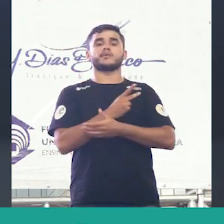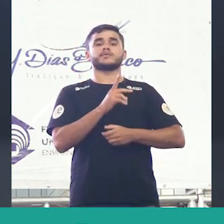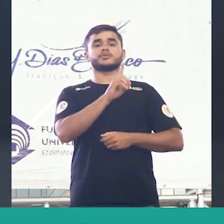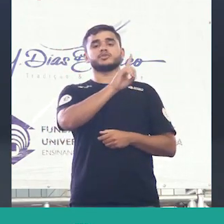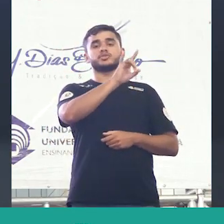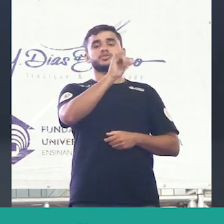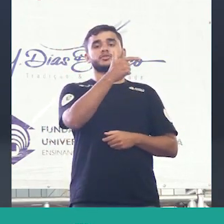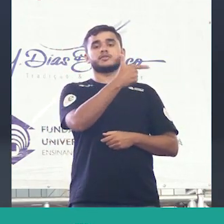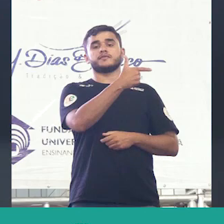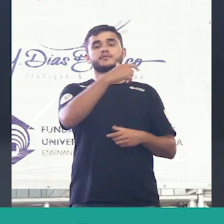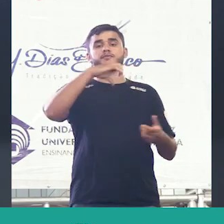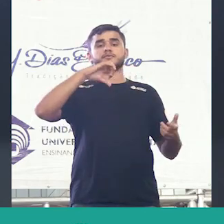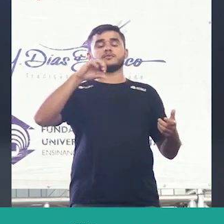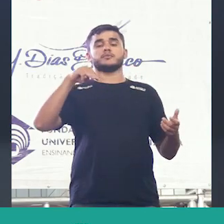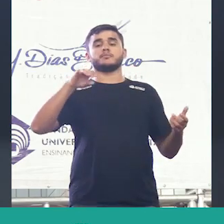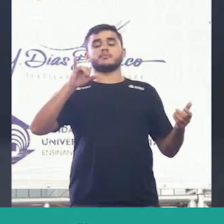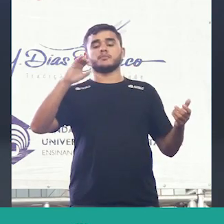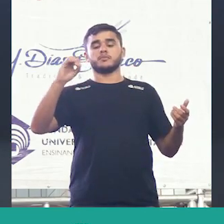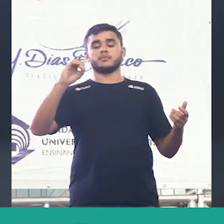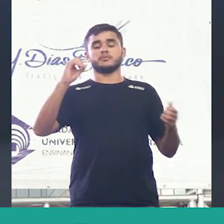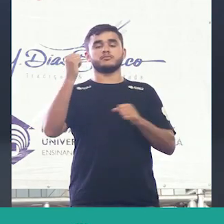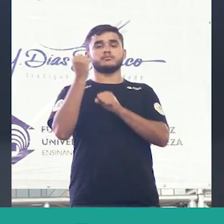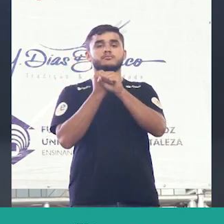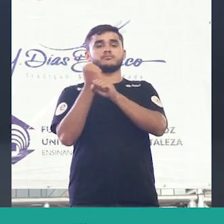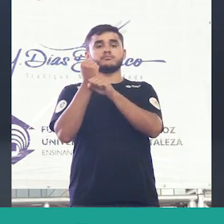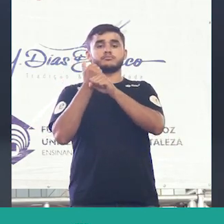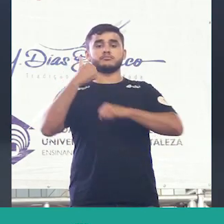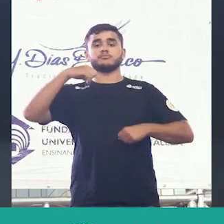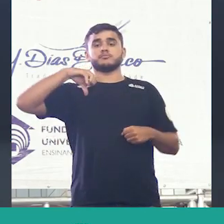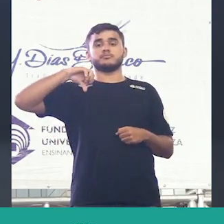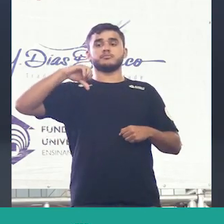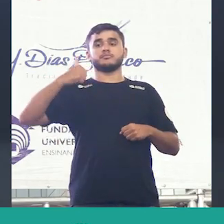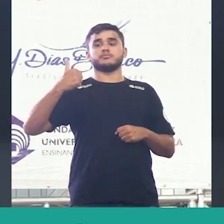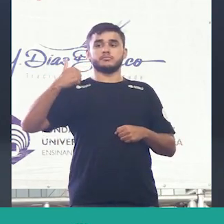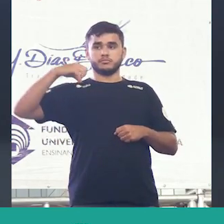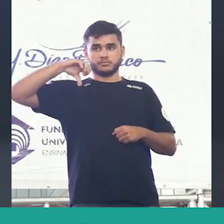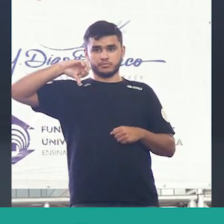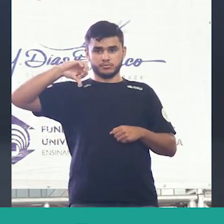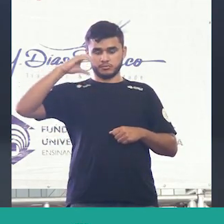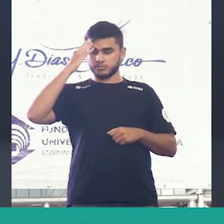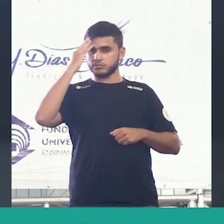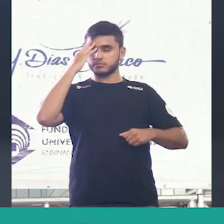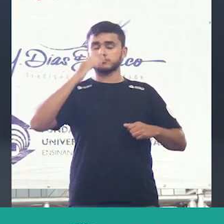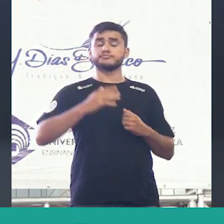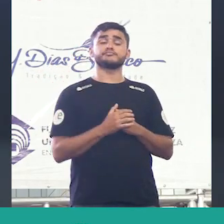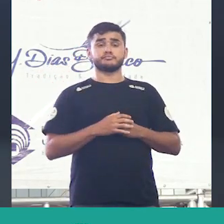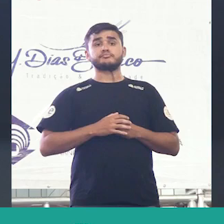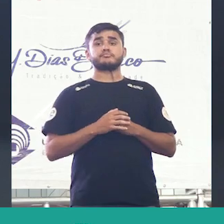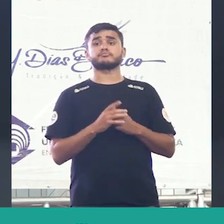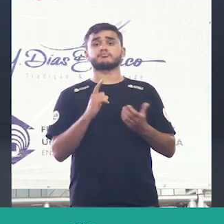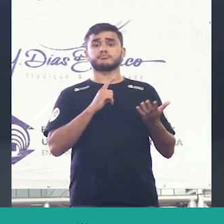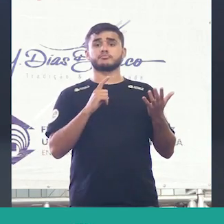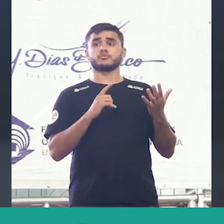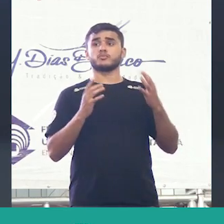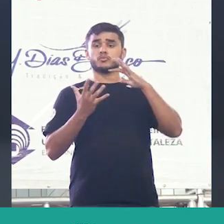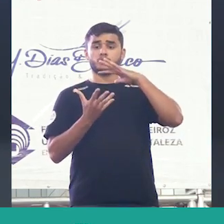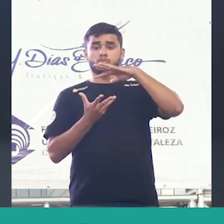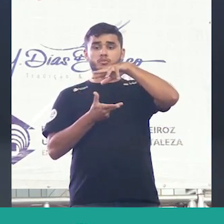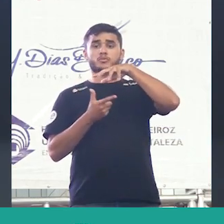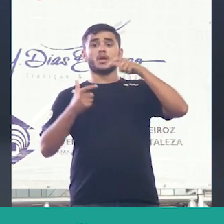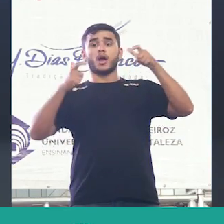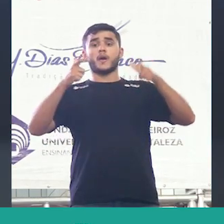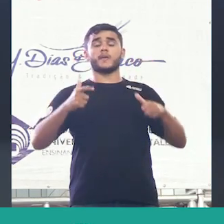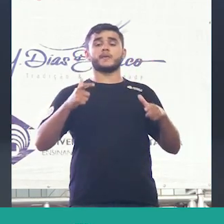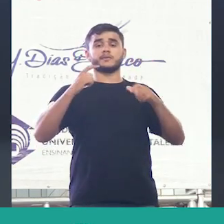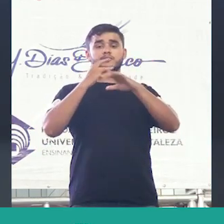ocorrido em 29 de maio de 1919, cuja faixa totalidade passou sobre a